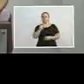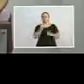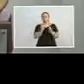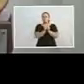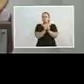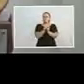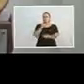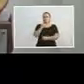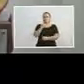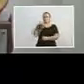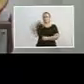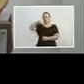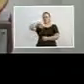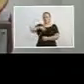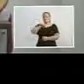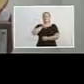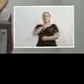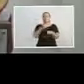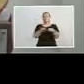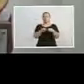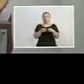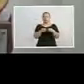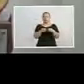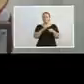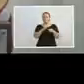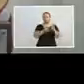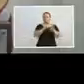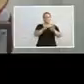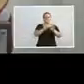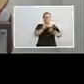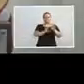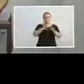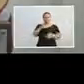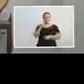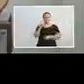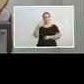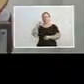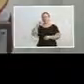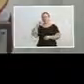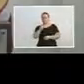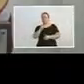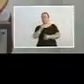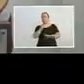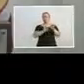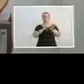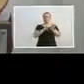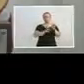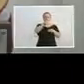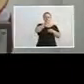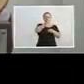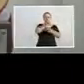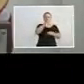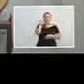que compôs uma chapa que construiu os votos necessários para que pudéssemos assumir uma cadeira aqui